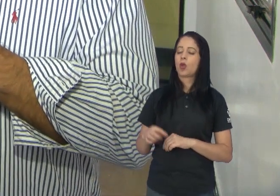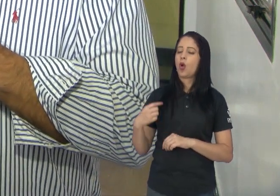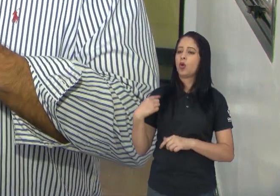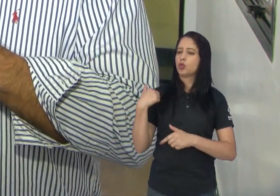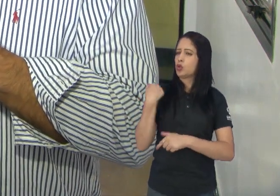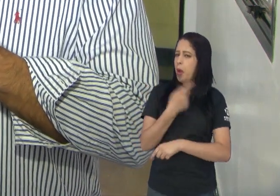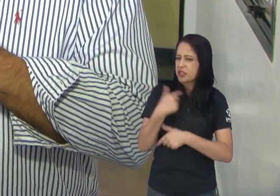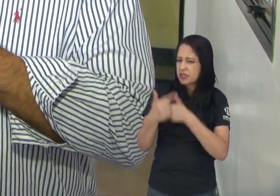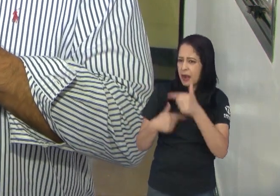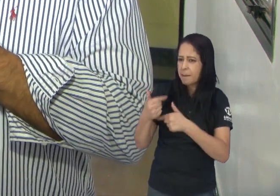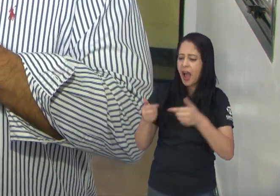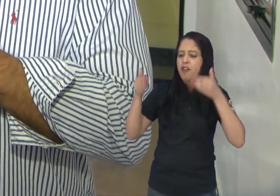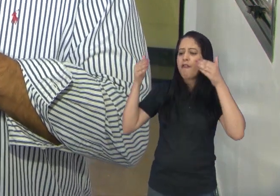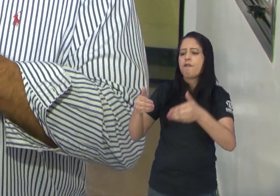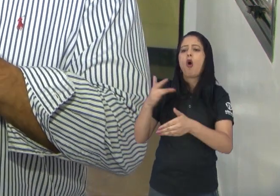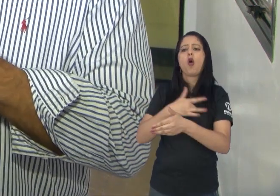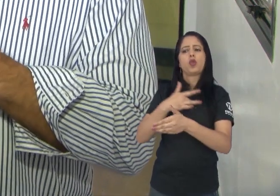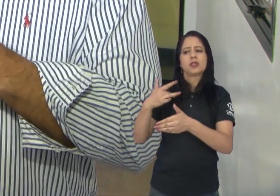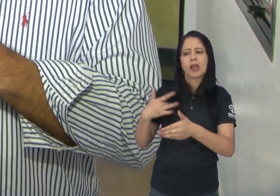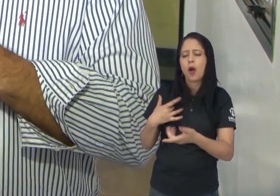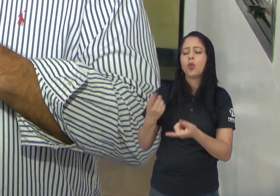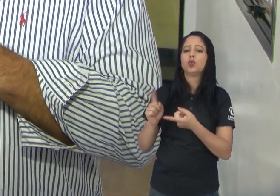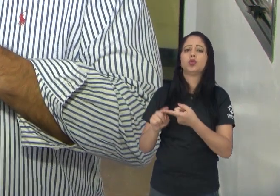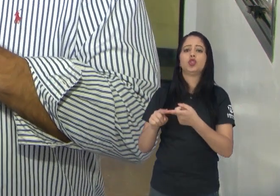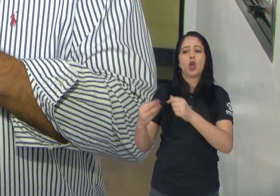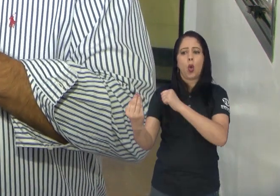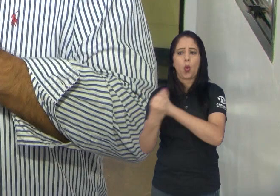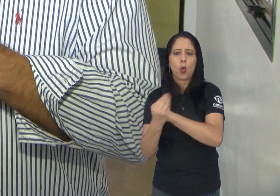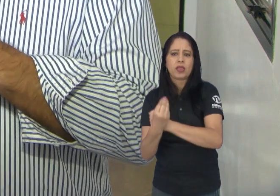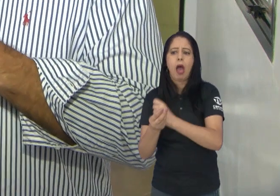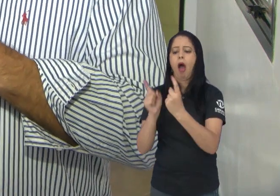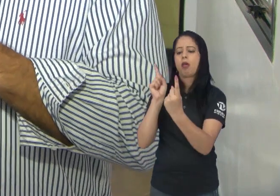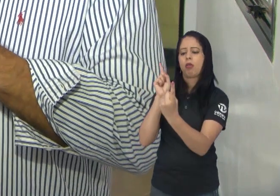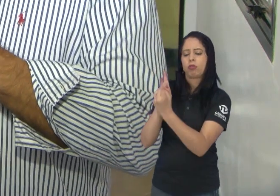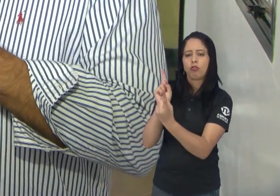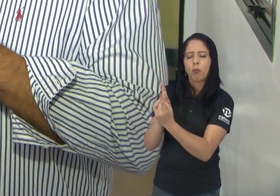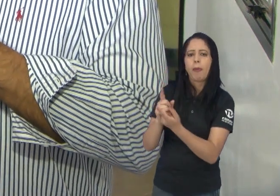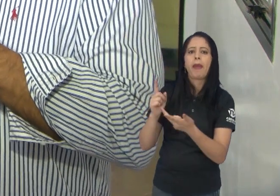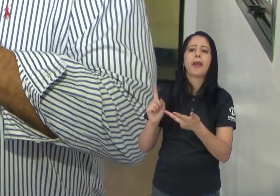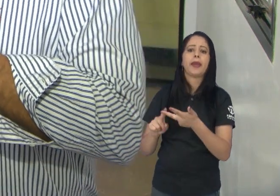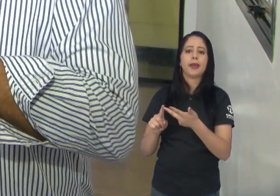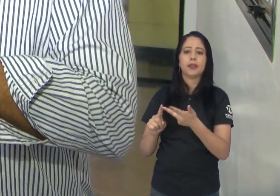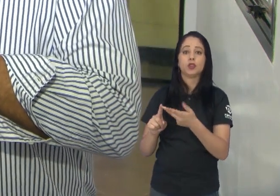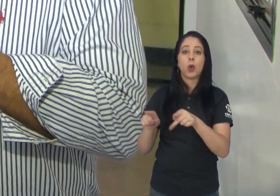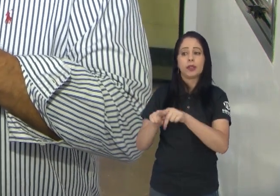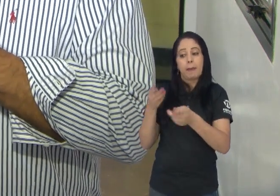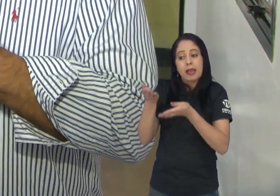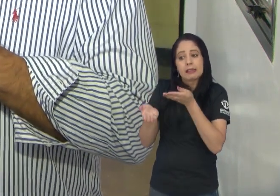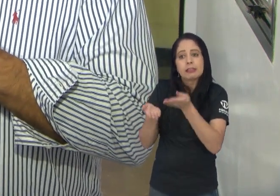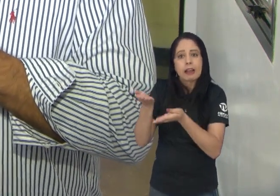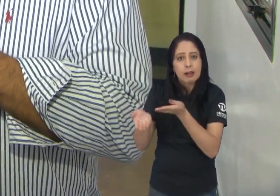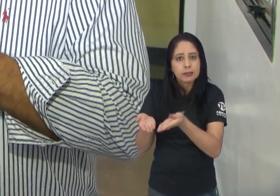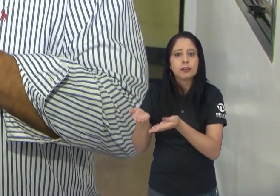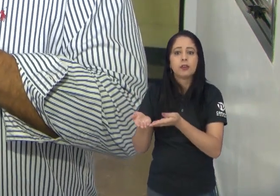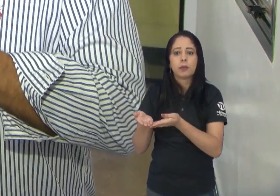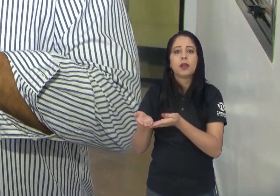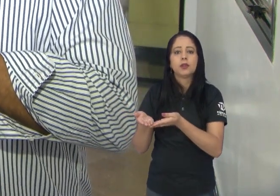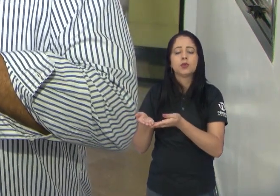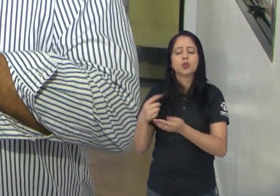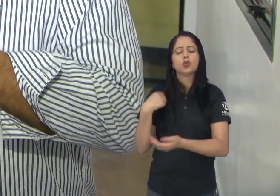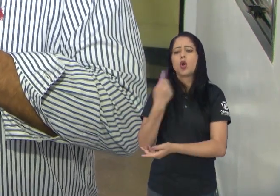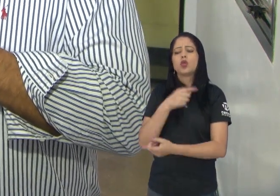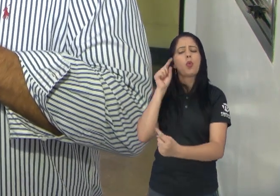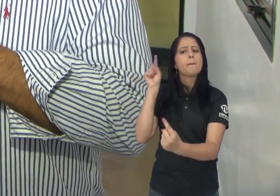na saúde, né? Tanto na prevenção, como no atendimento, né? Como na reabilitação. Nossos projetos são